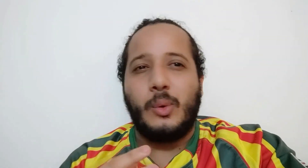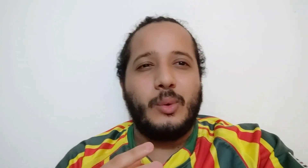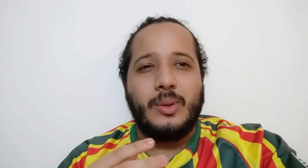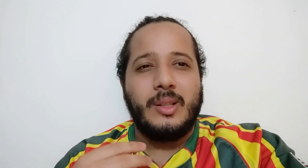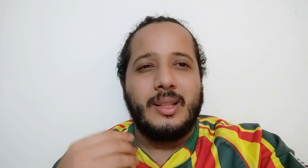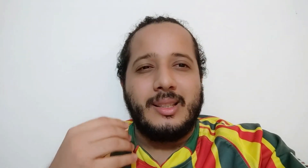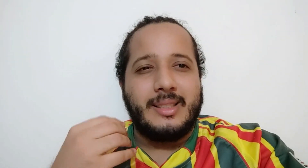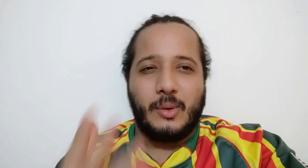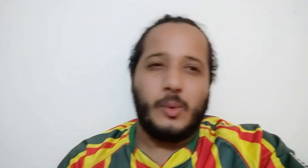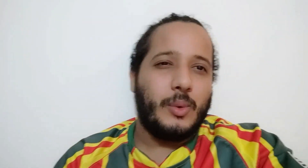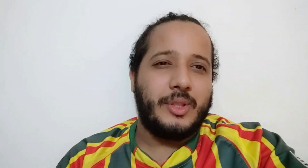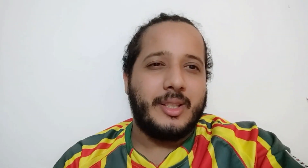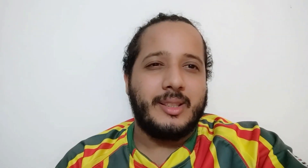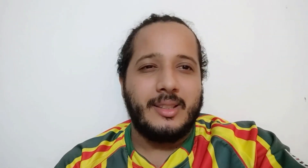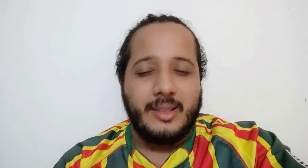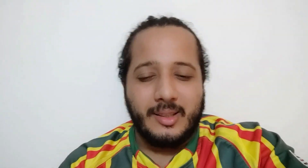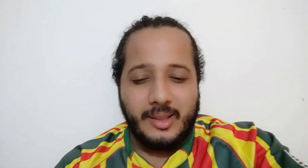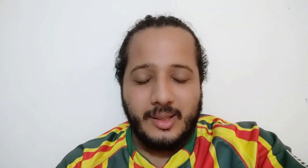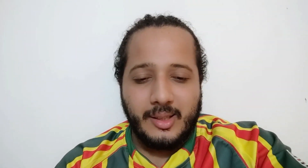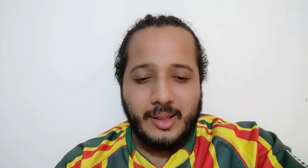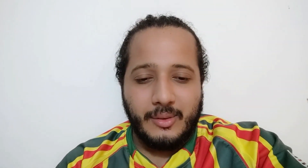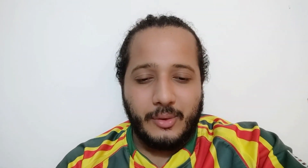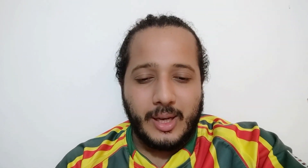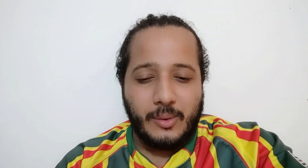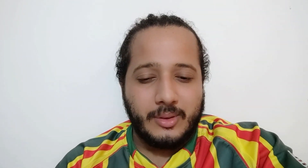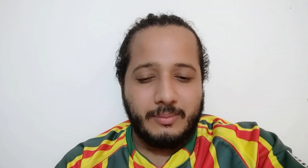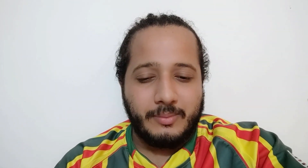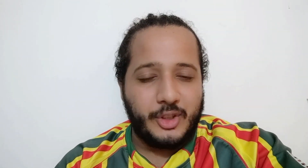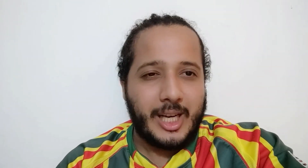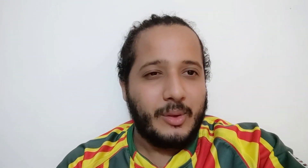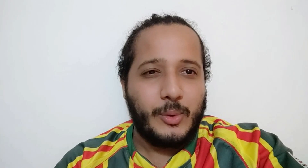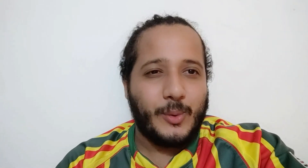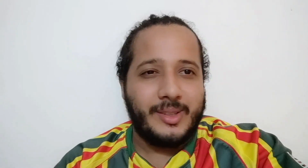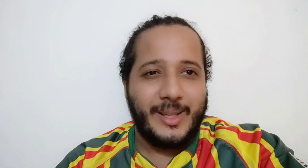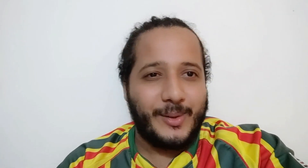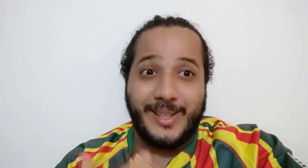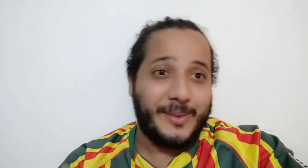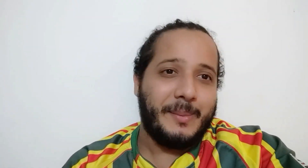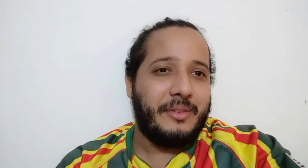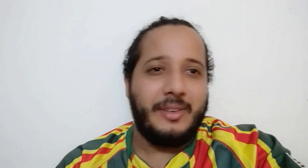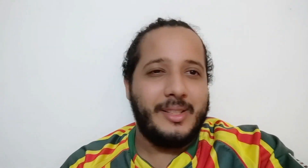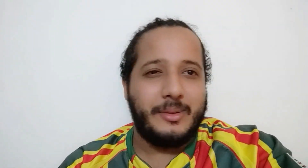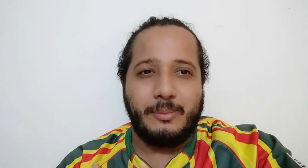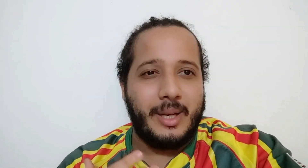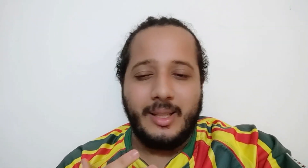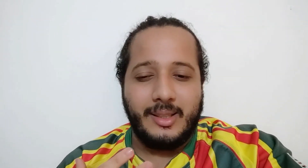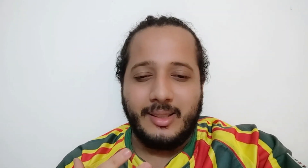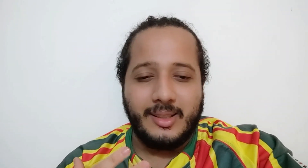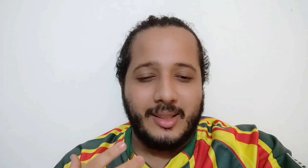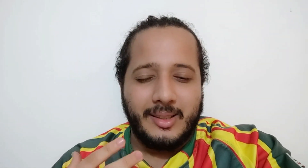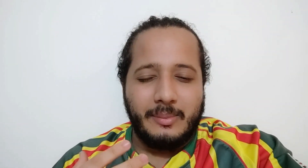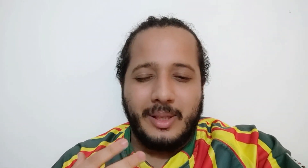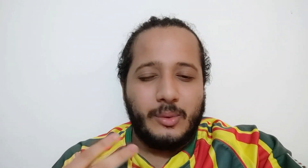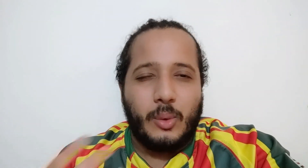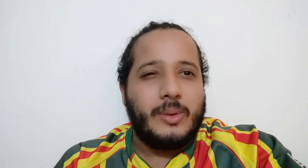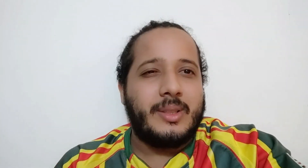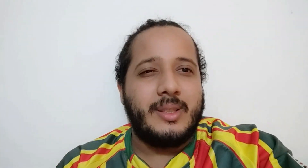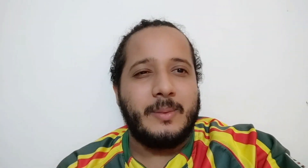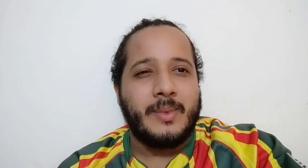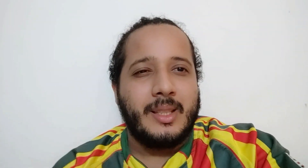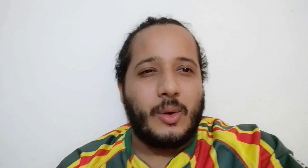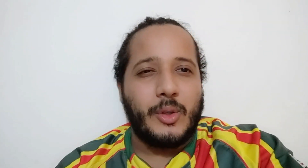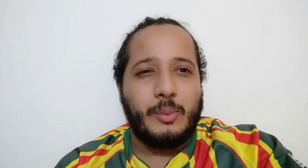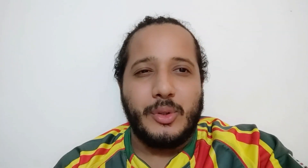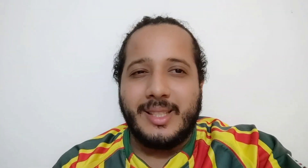dessa dor, dessa angústia. E foi algo tirado de um roteiro que eu também fiz bem doido,